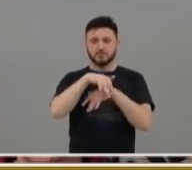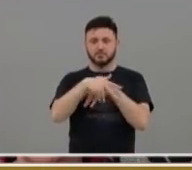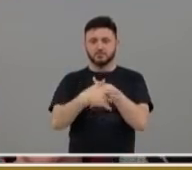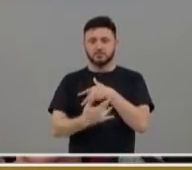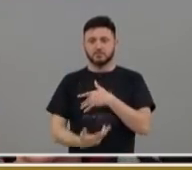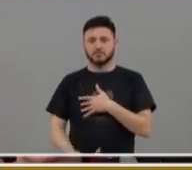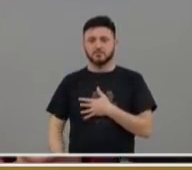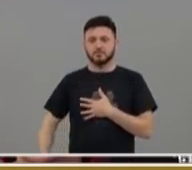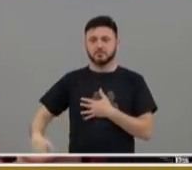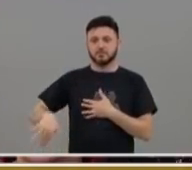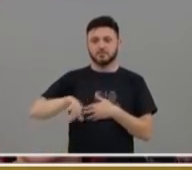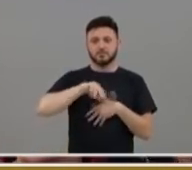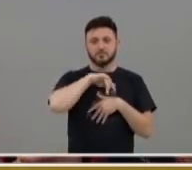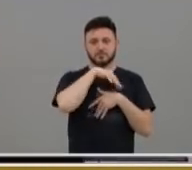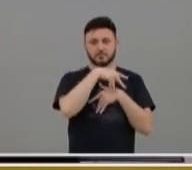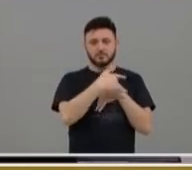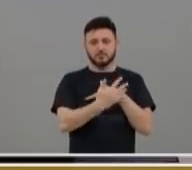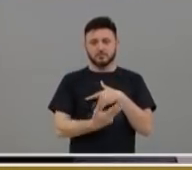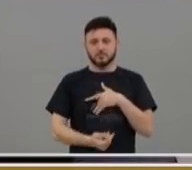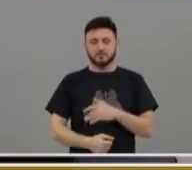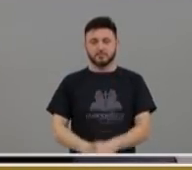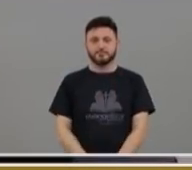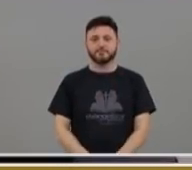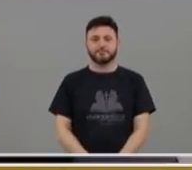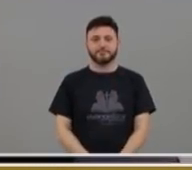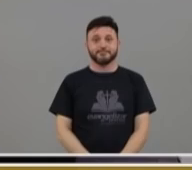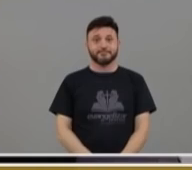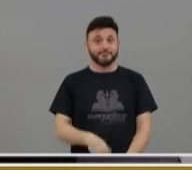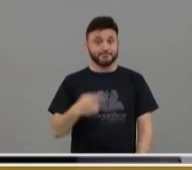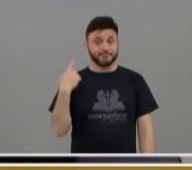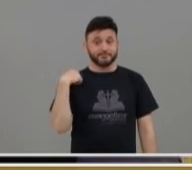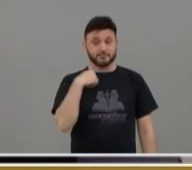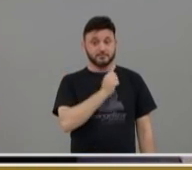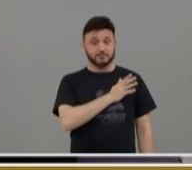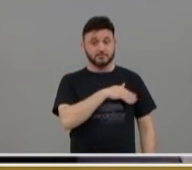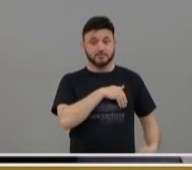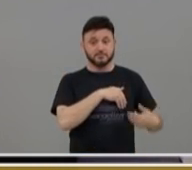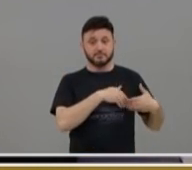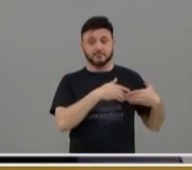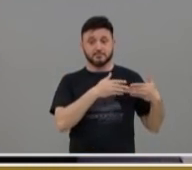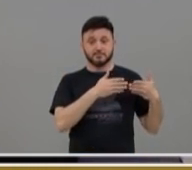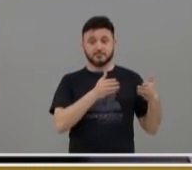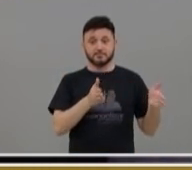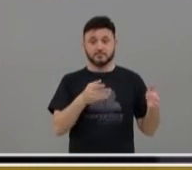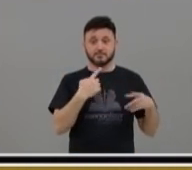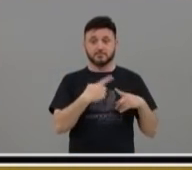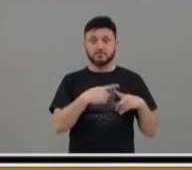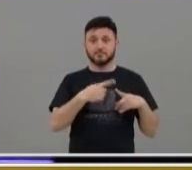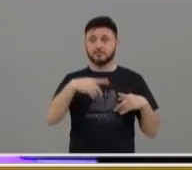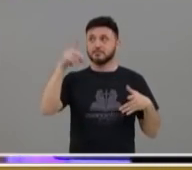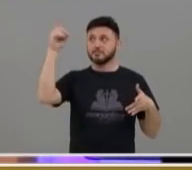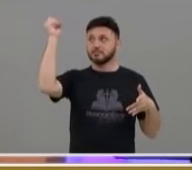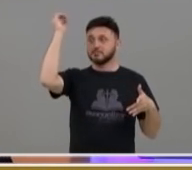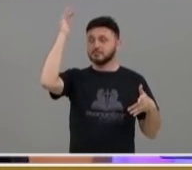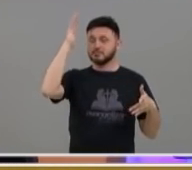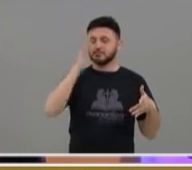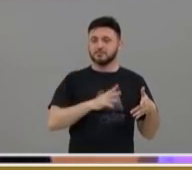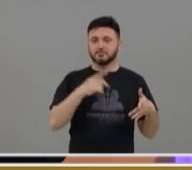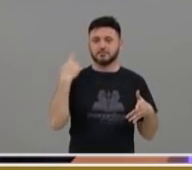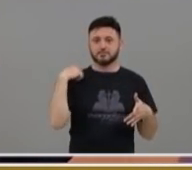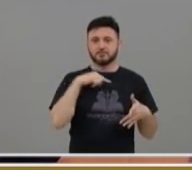O nosso coração aberto para experimentar a graça de Deus, Durante todo esse período nós estamos trabalhando